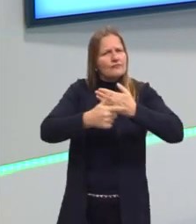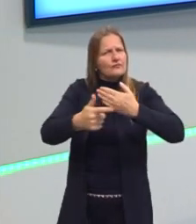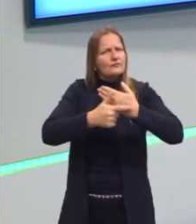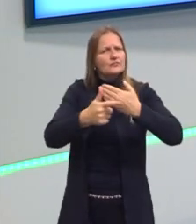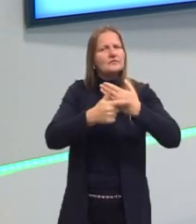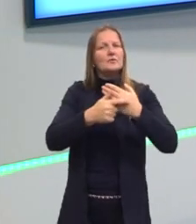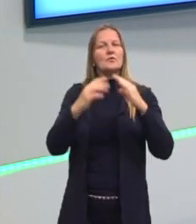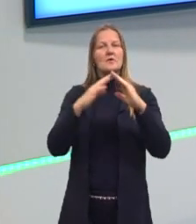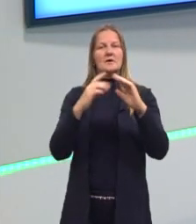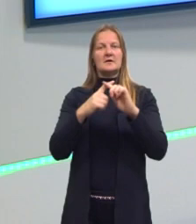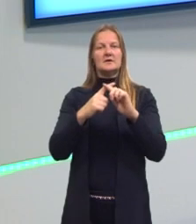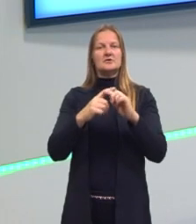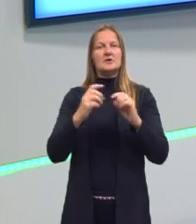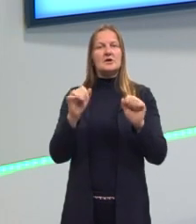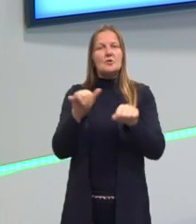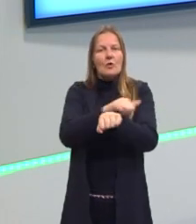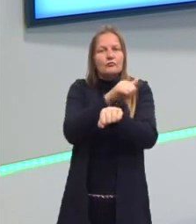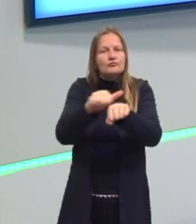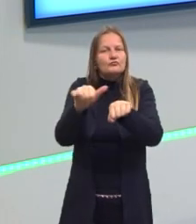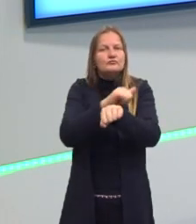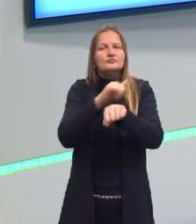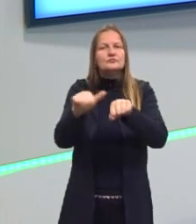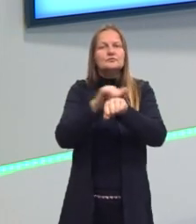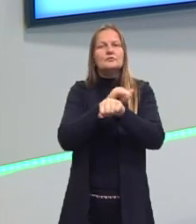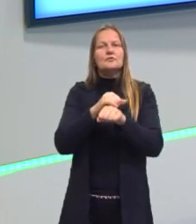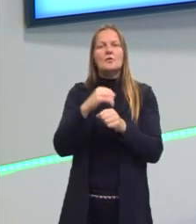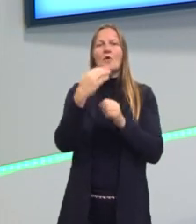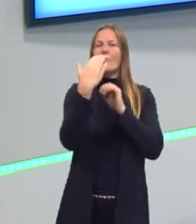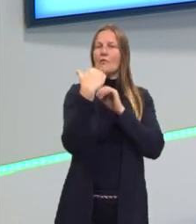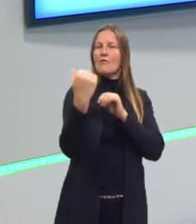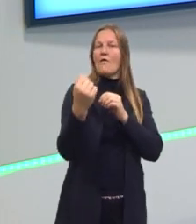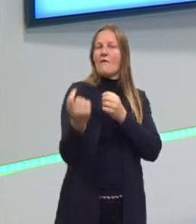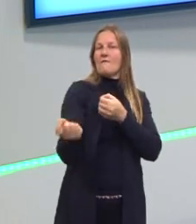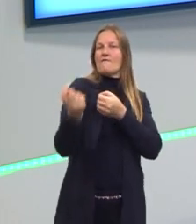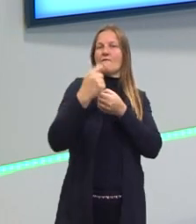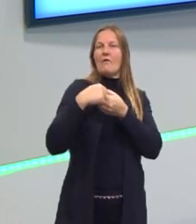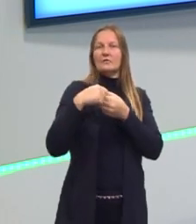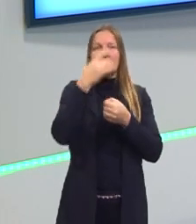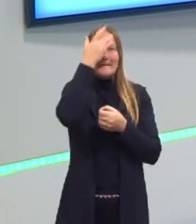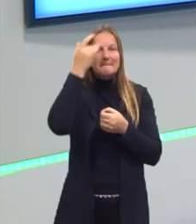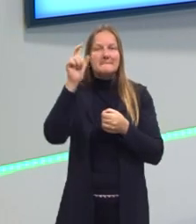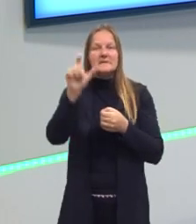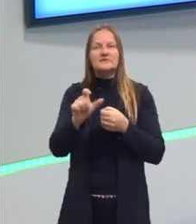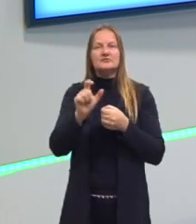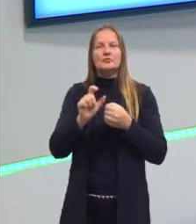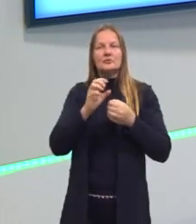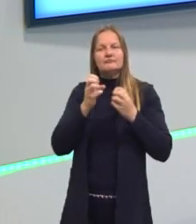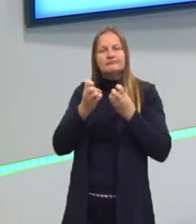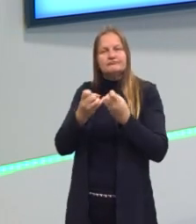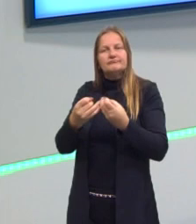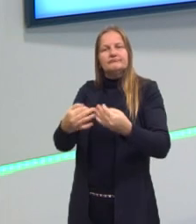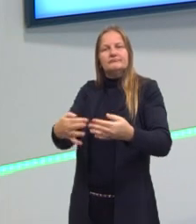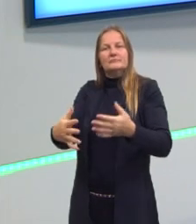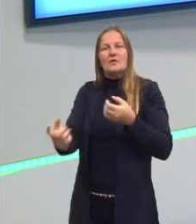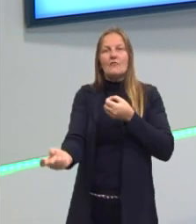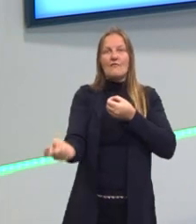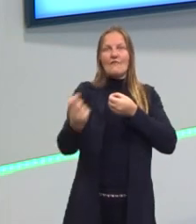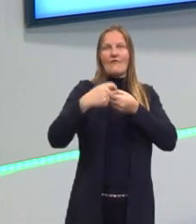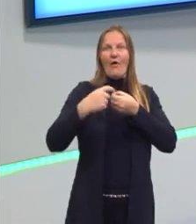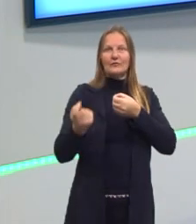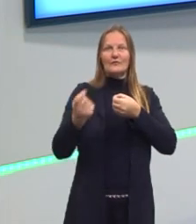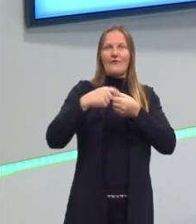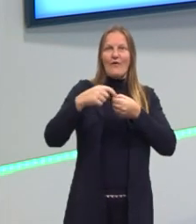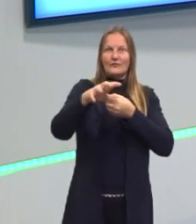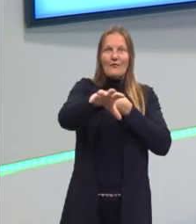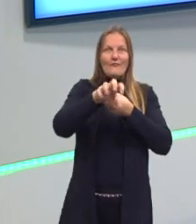igreja como uma estratégia de atrair de volta os seus fiéis que estavam ali sendo perdidos né Nós temos também